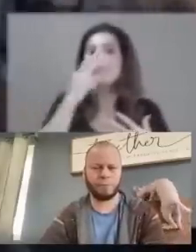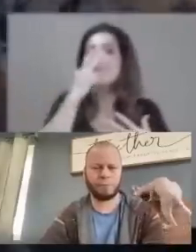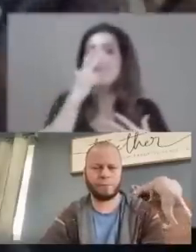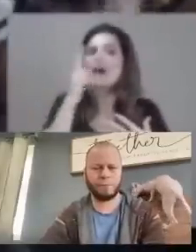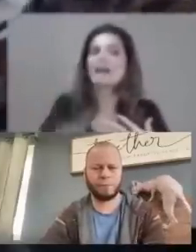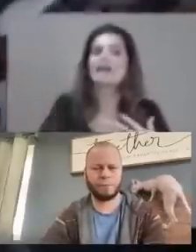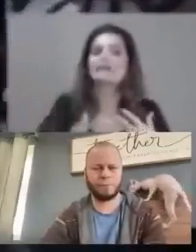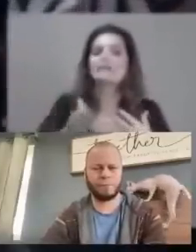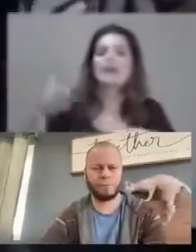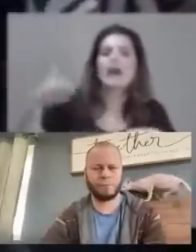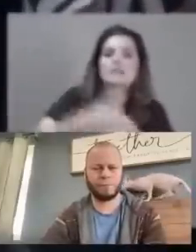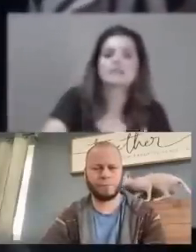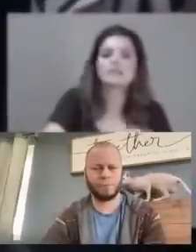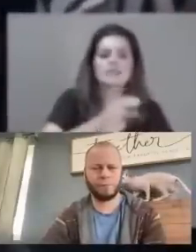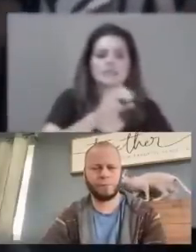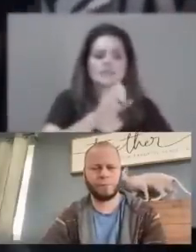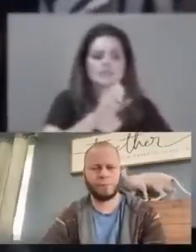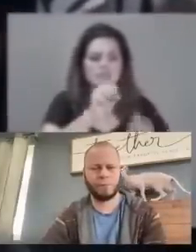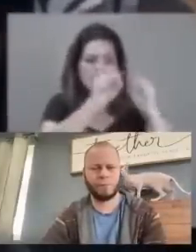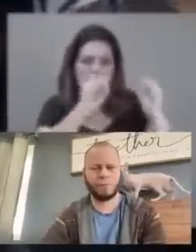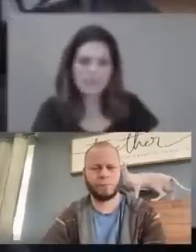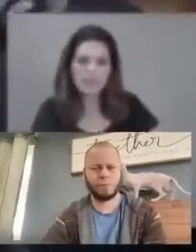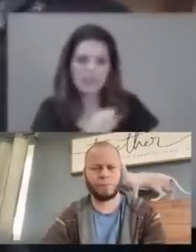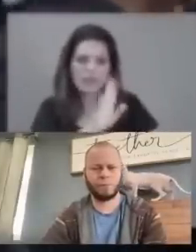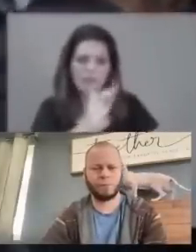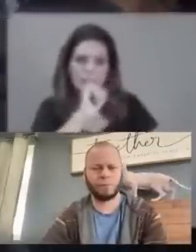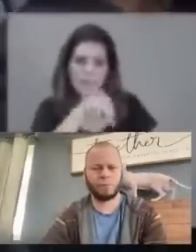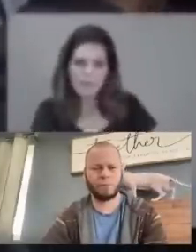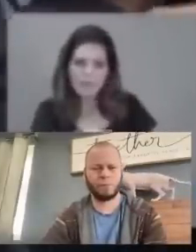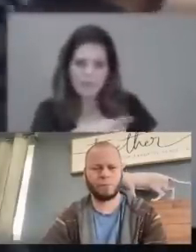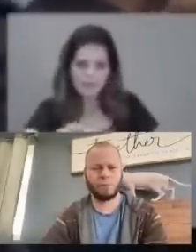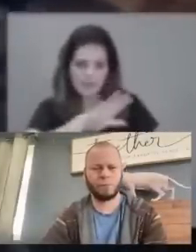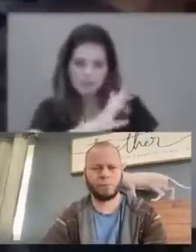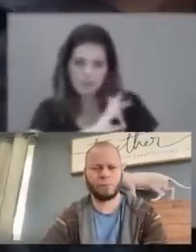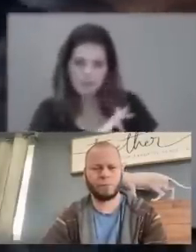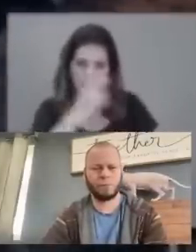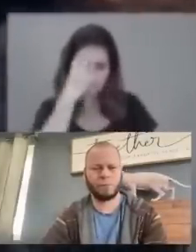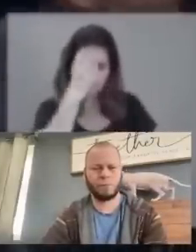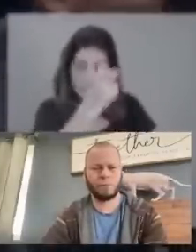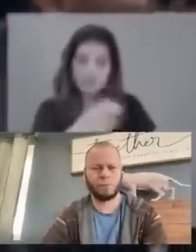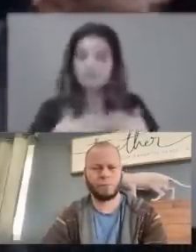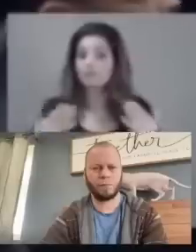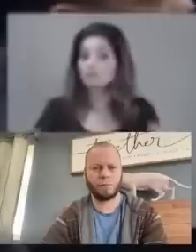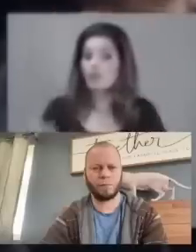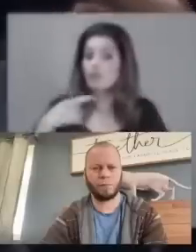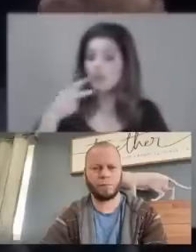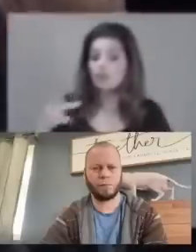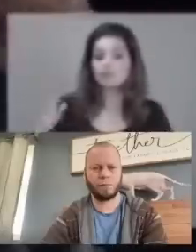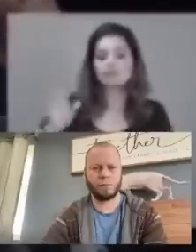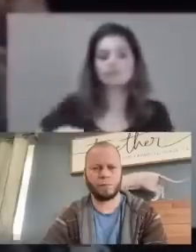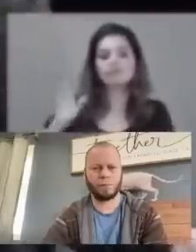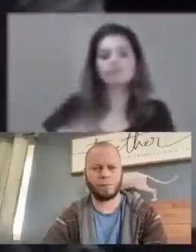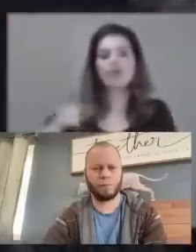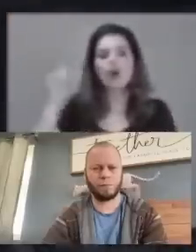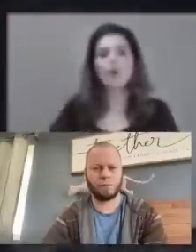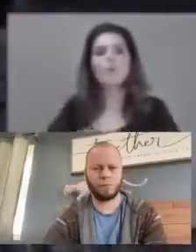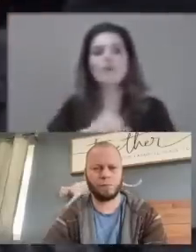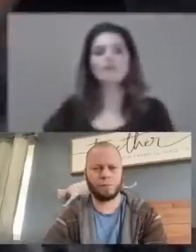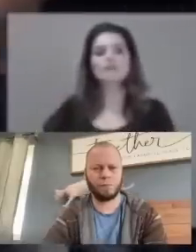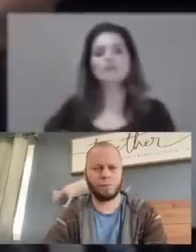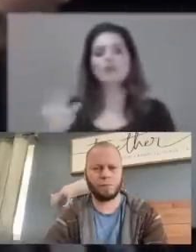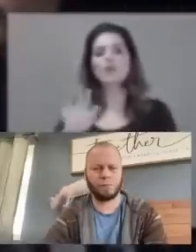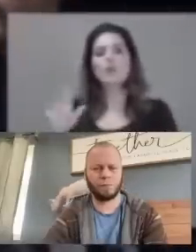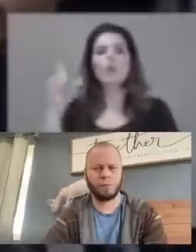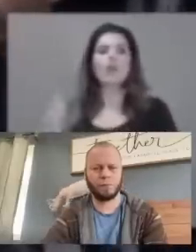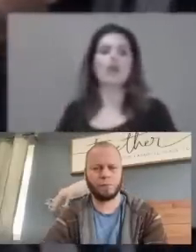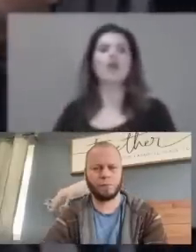pareça acesso aos cisbee que é o Sistema Brasileiro de inteligência Então foi proposital do presidente Luiz